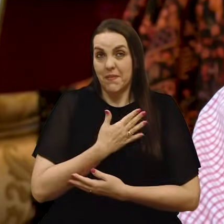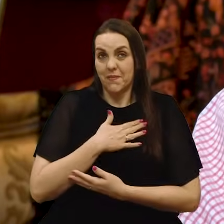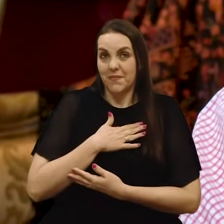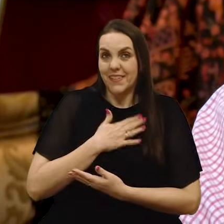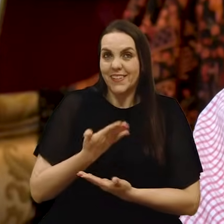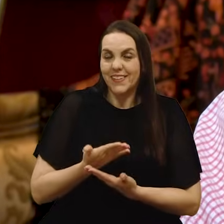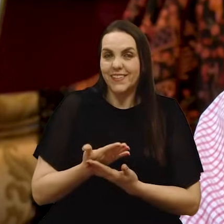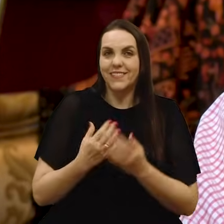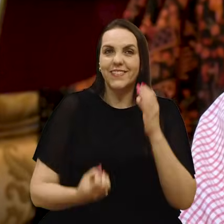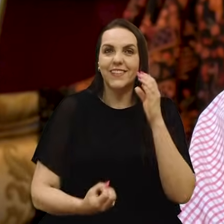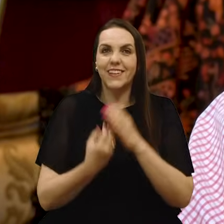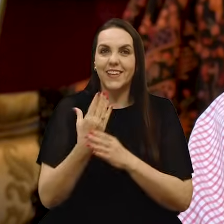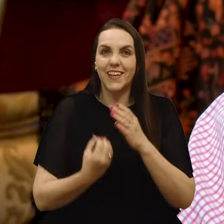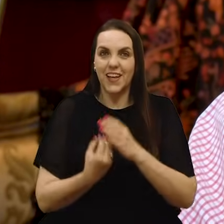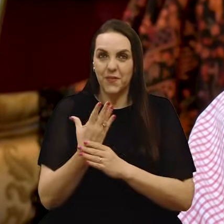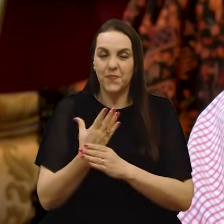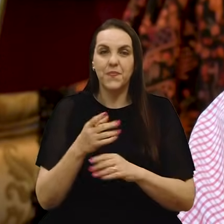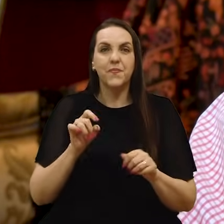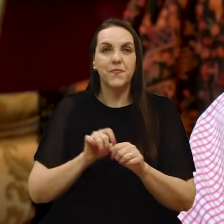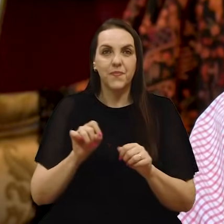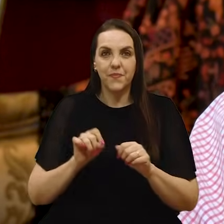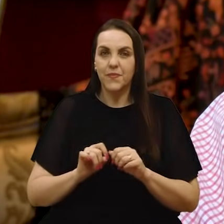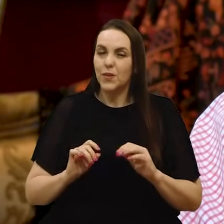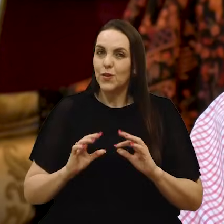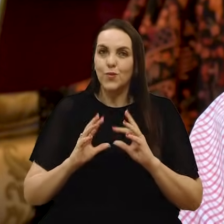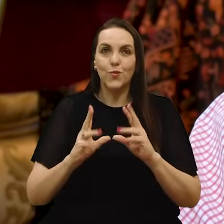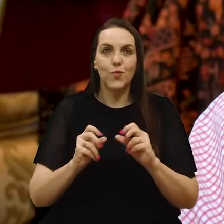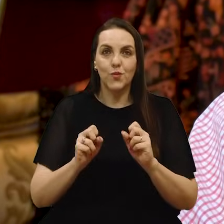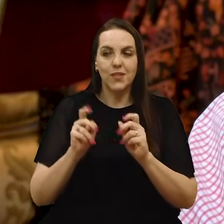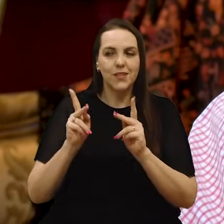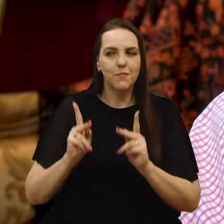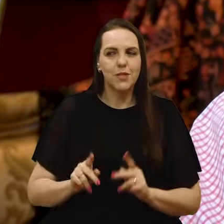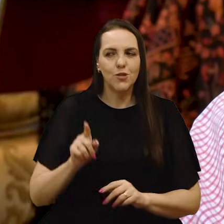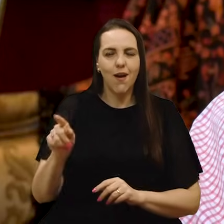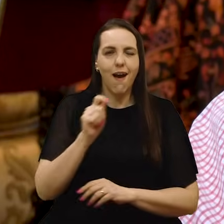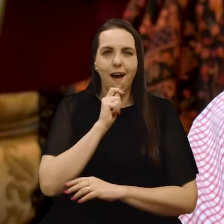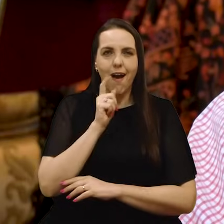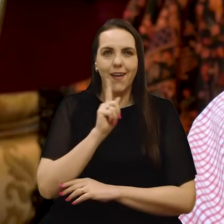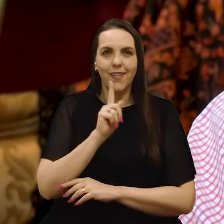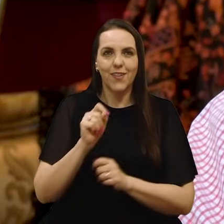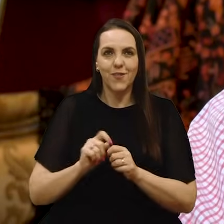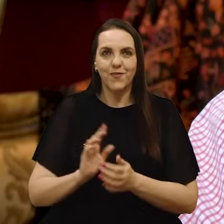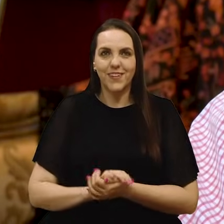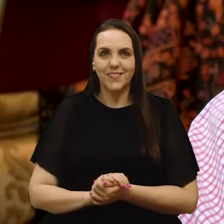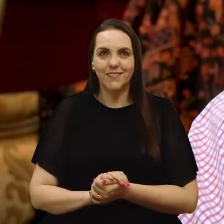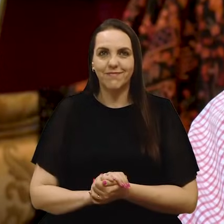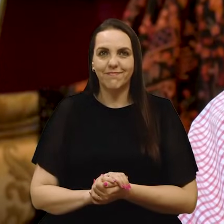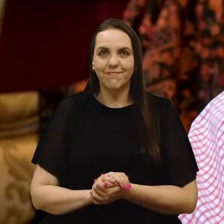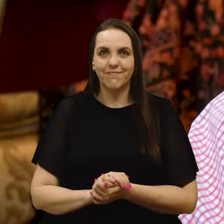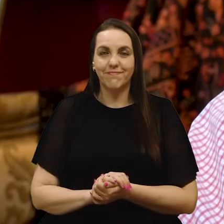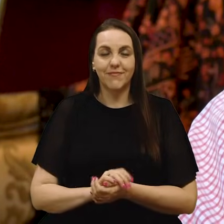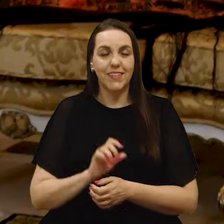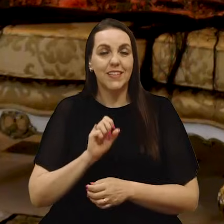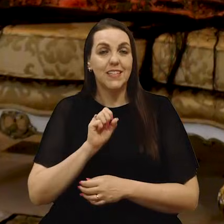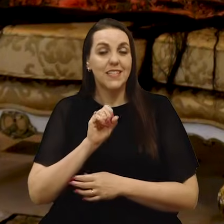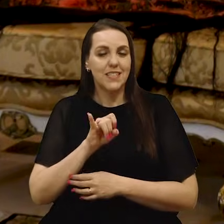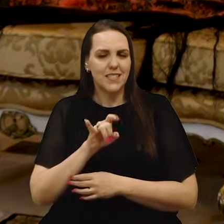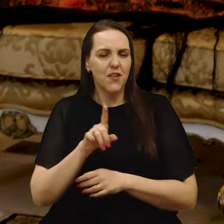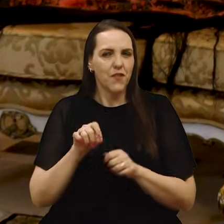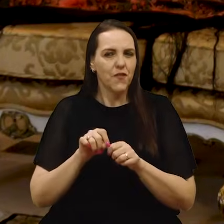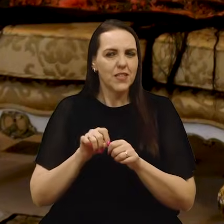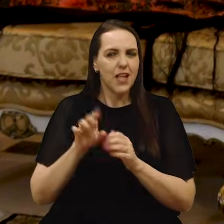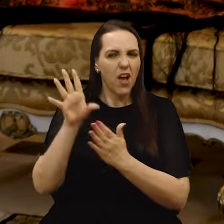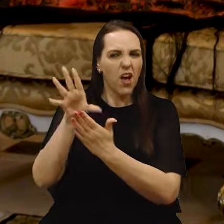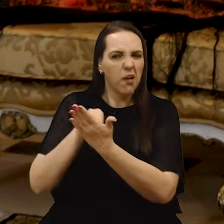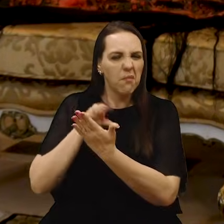de operação na vida é criar e fazer aquilo que os outros ainda não fizeram. Porque